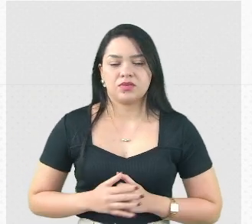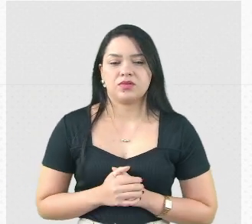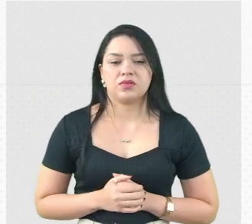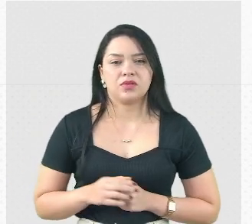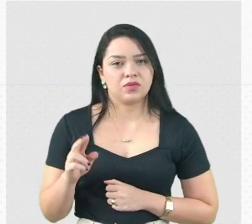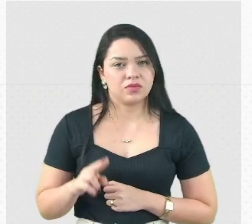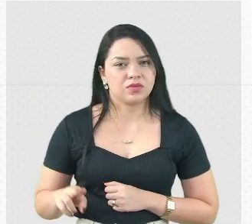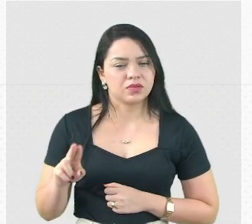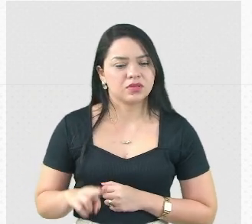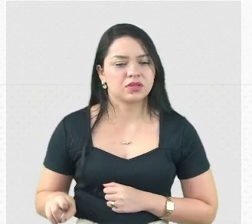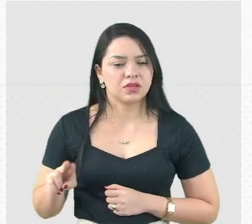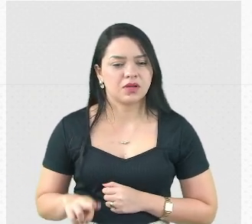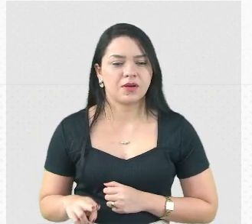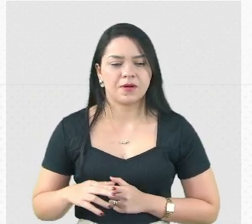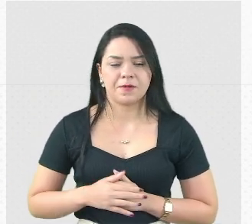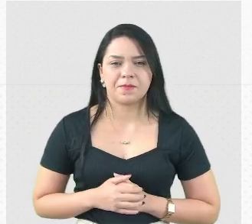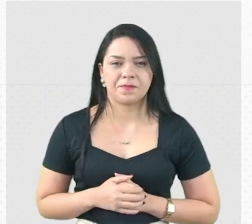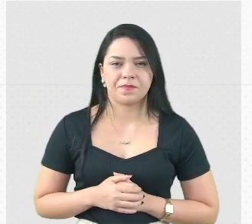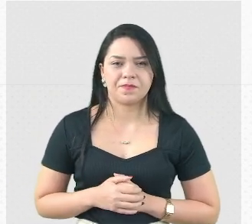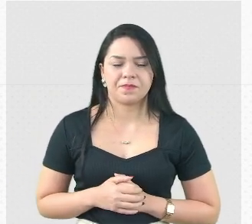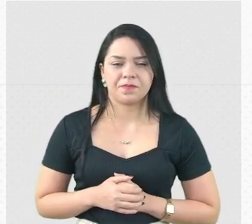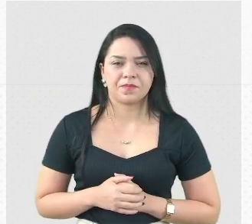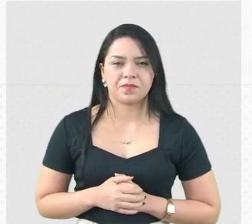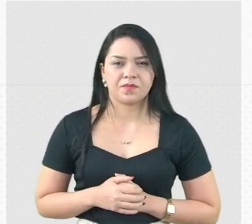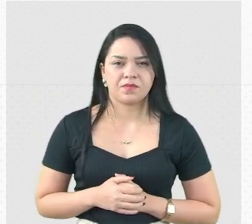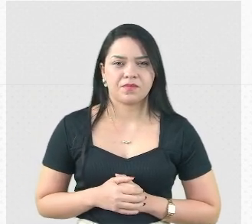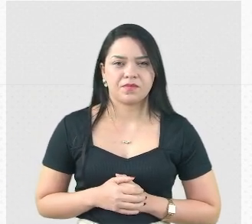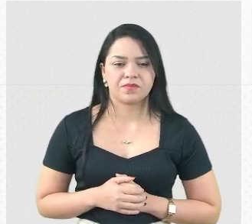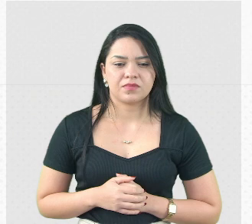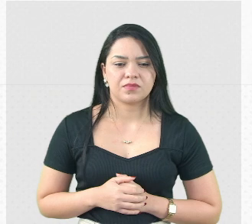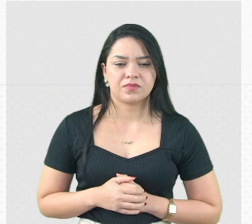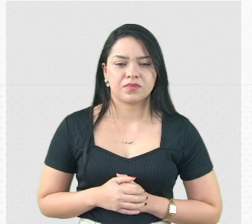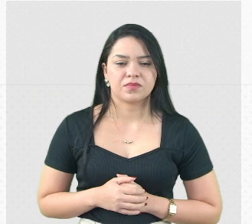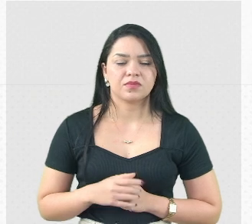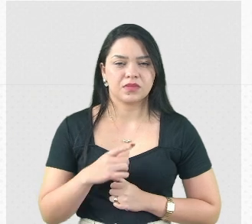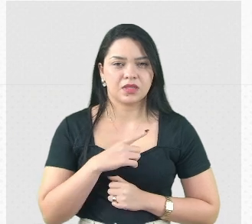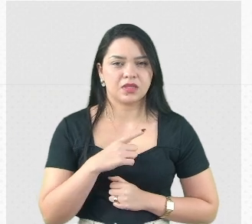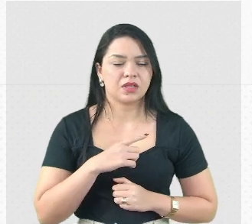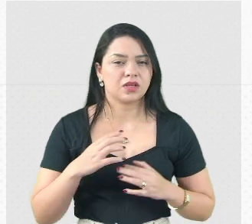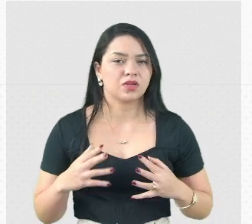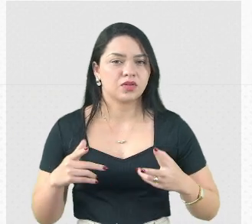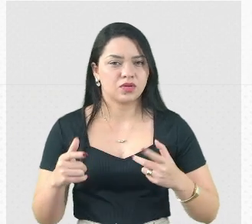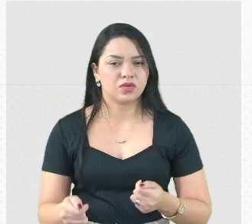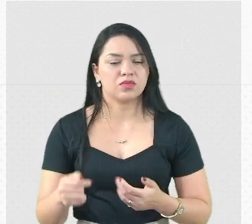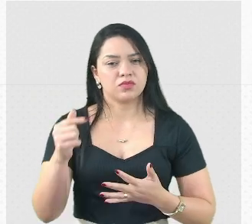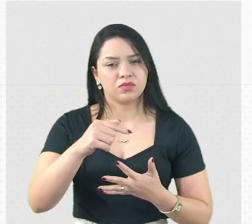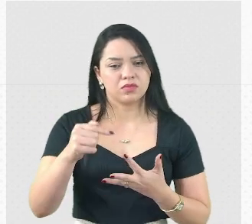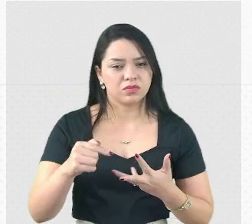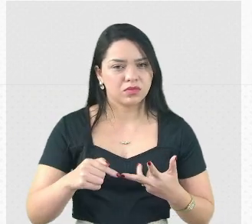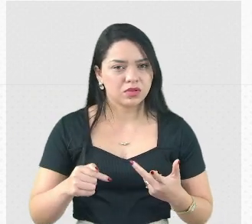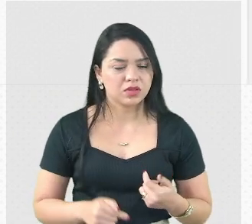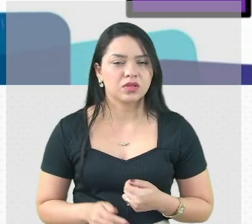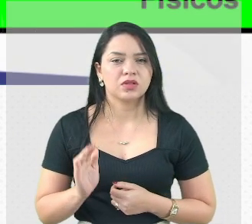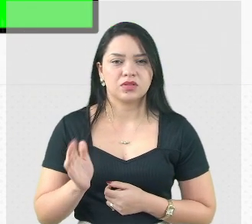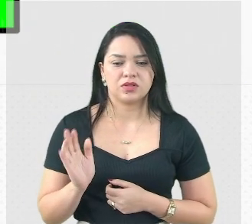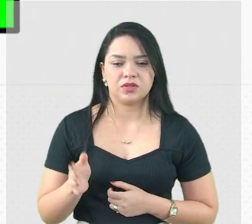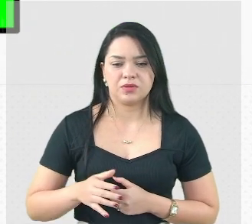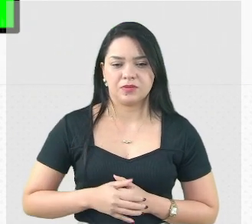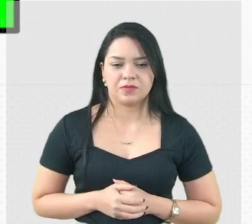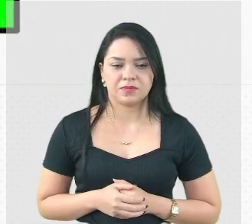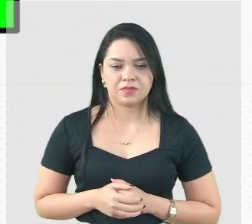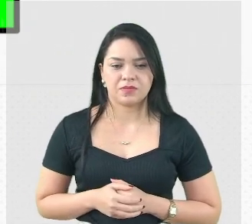usar essa expressão, para atletas olímpicos, que são indivíduos ali que têm todos esses atributos físicos bem